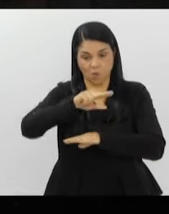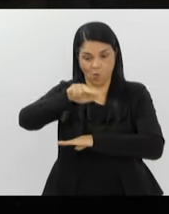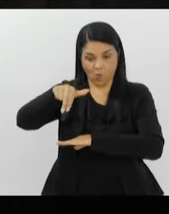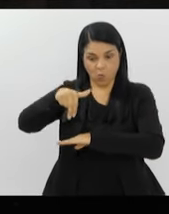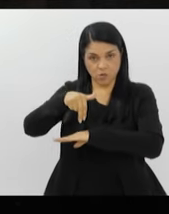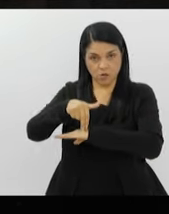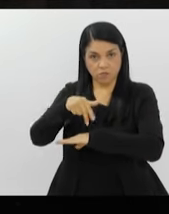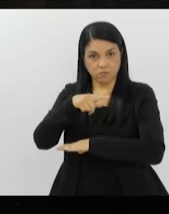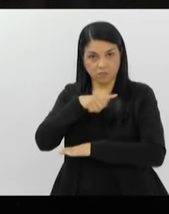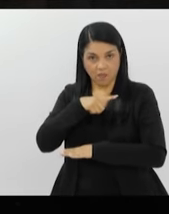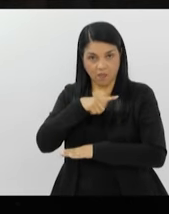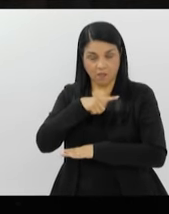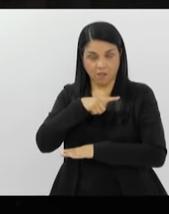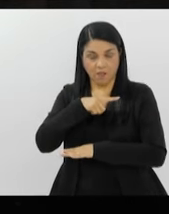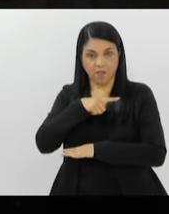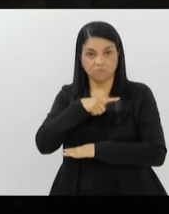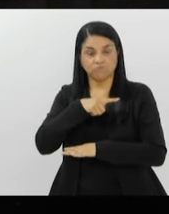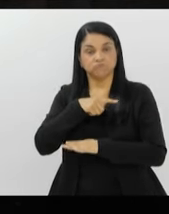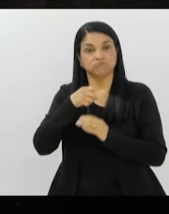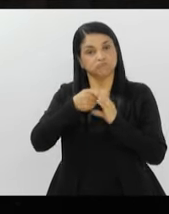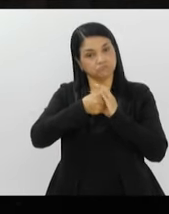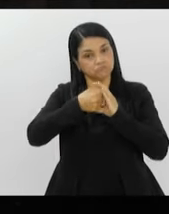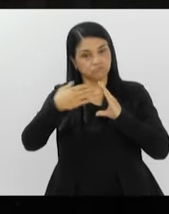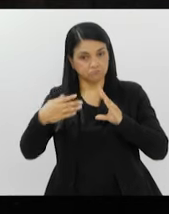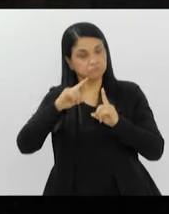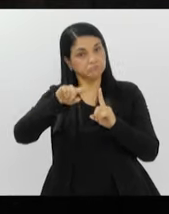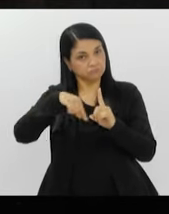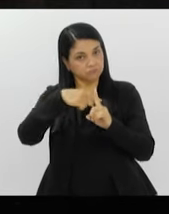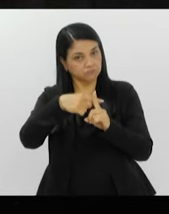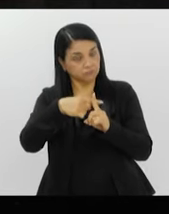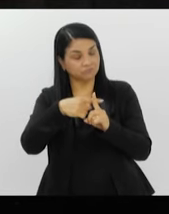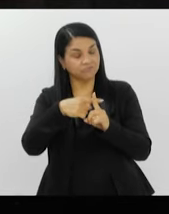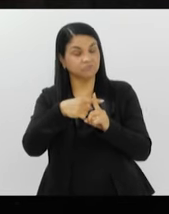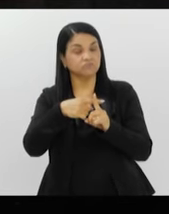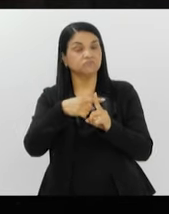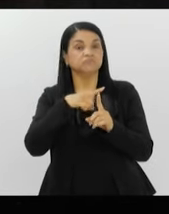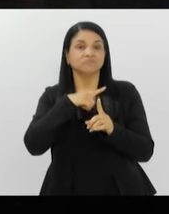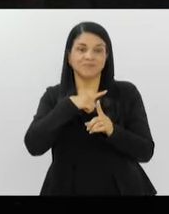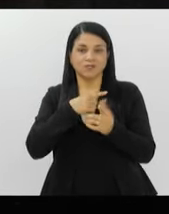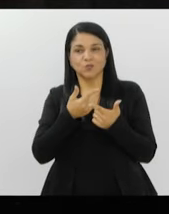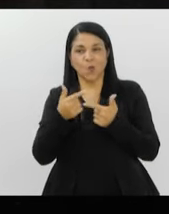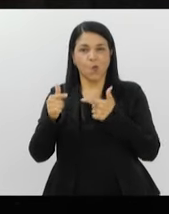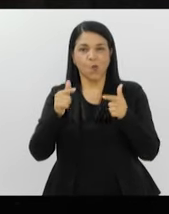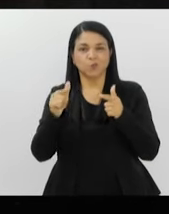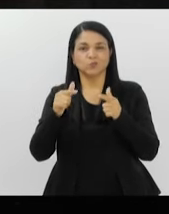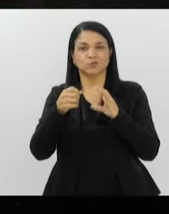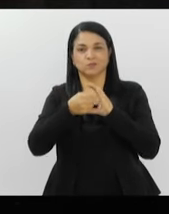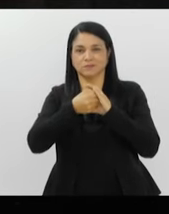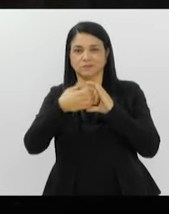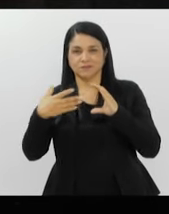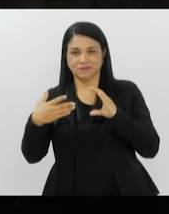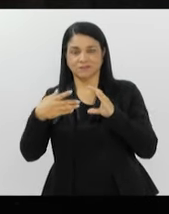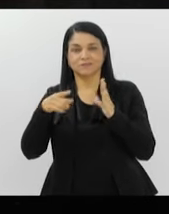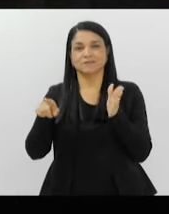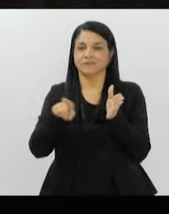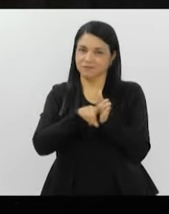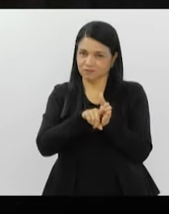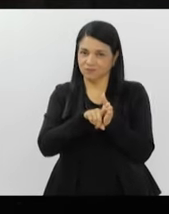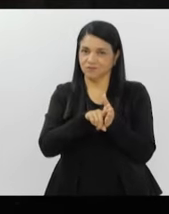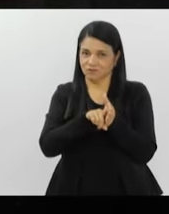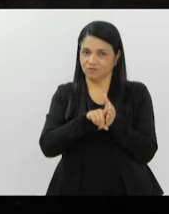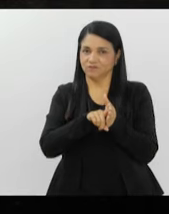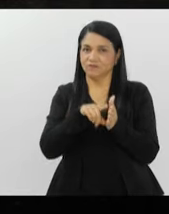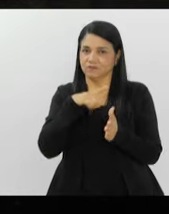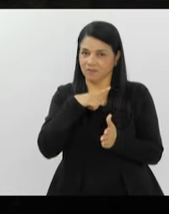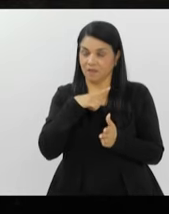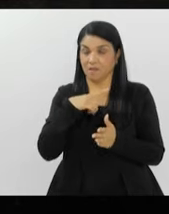que tem aspectos positivos mas tem outros aspectos negativos só